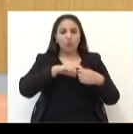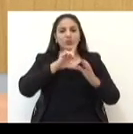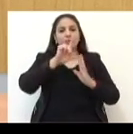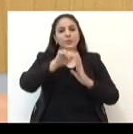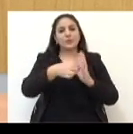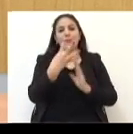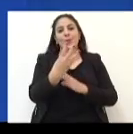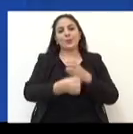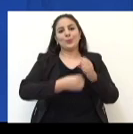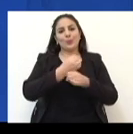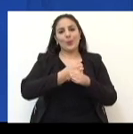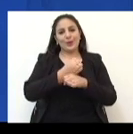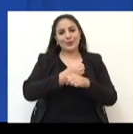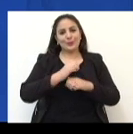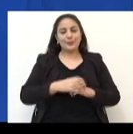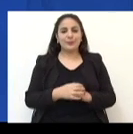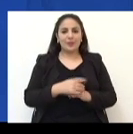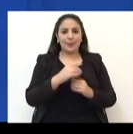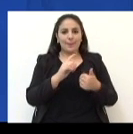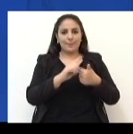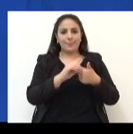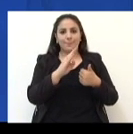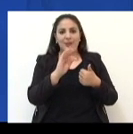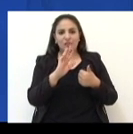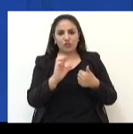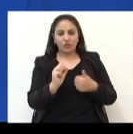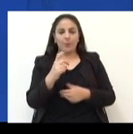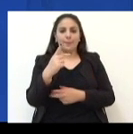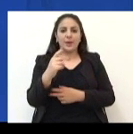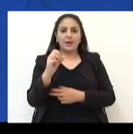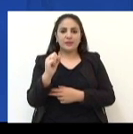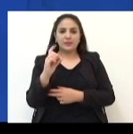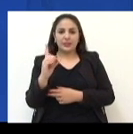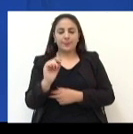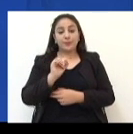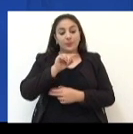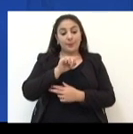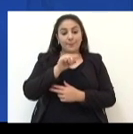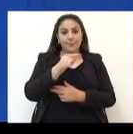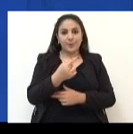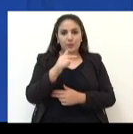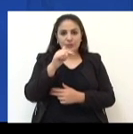4 anos. Betinho Tozon, do PSD, fez